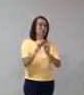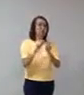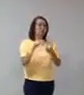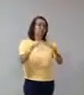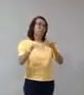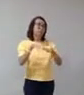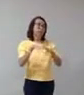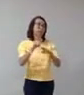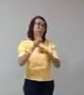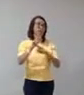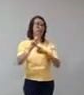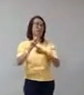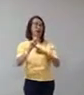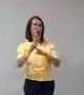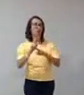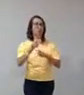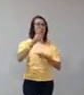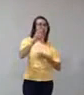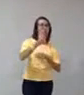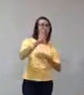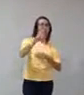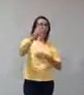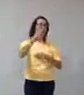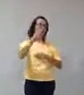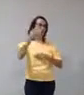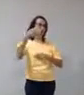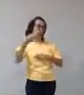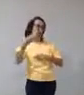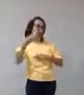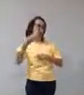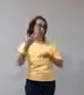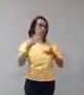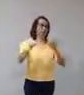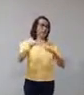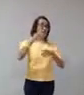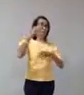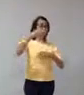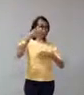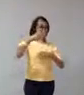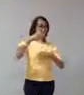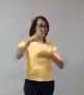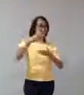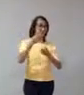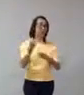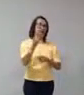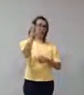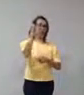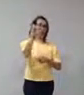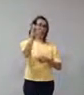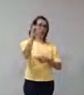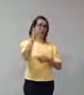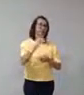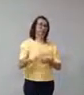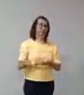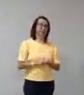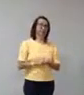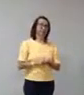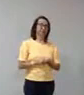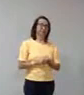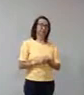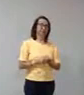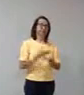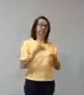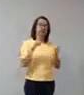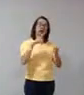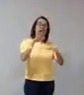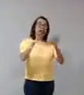1, 2 e 3, o 3 é o mais grave, geralmente associado a comorbidades,